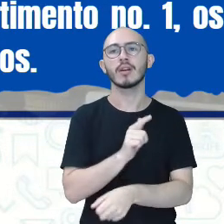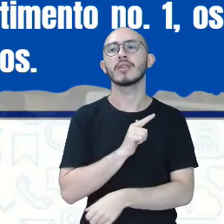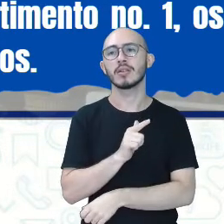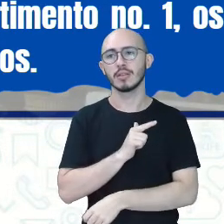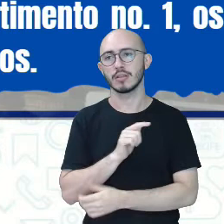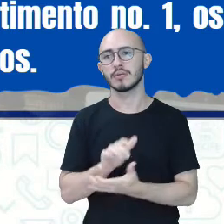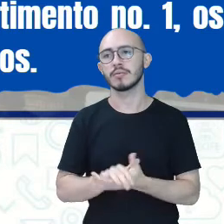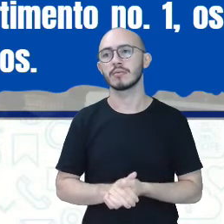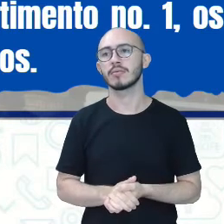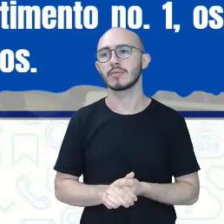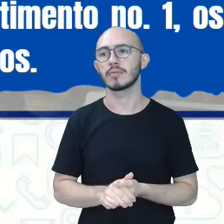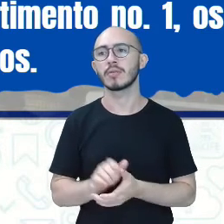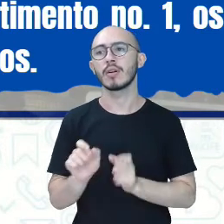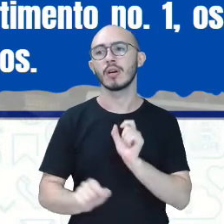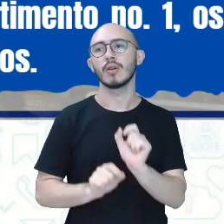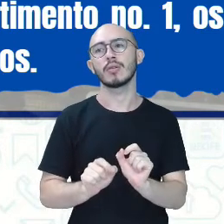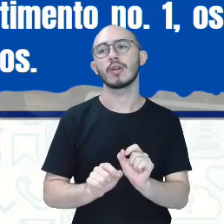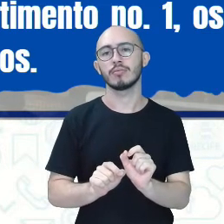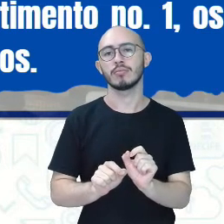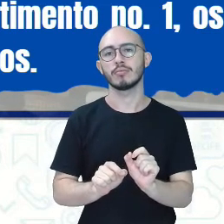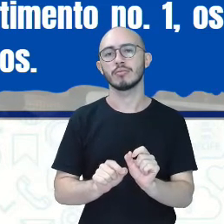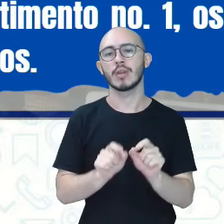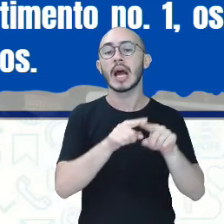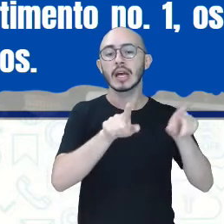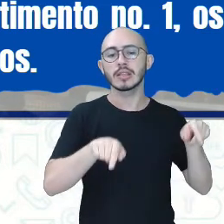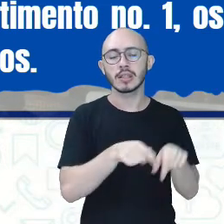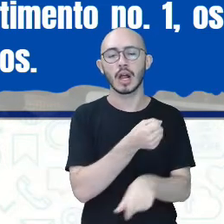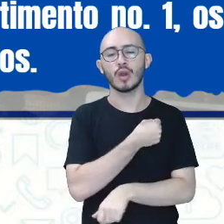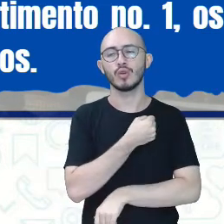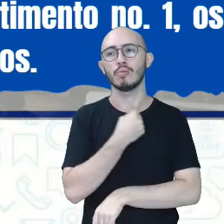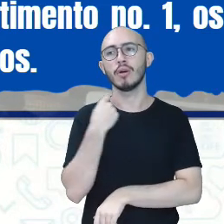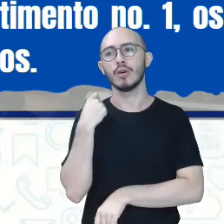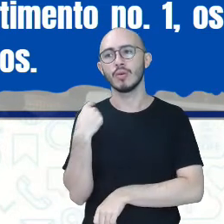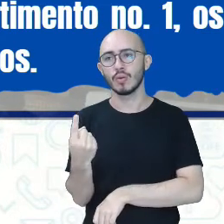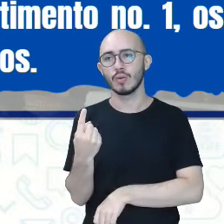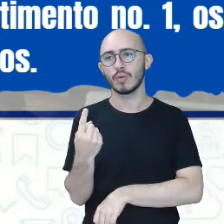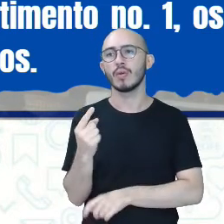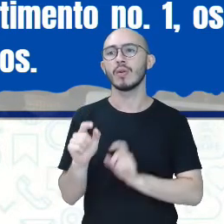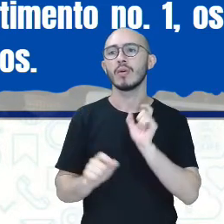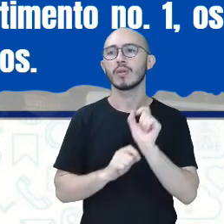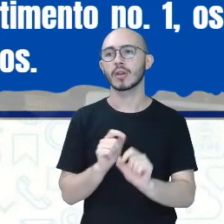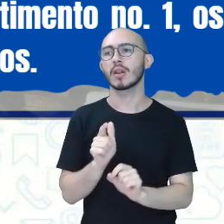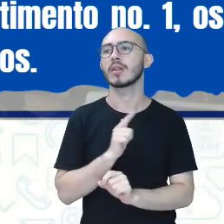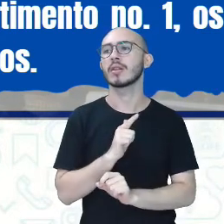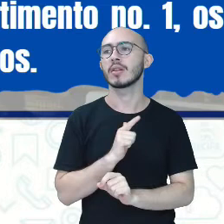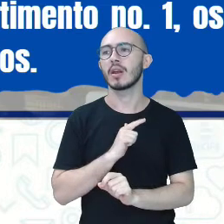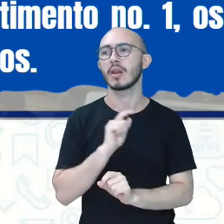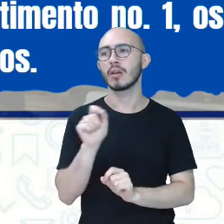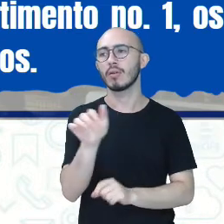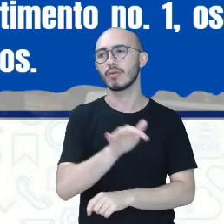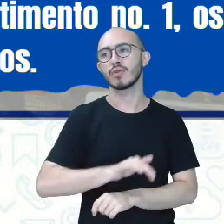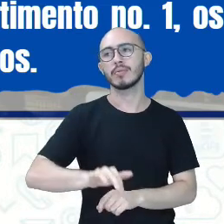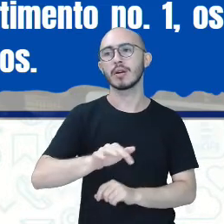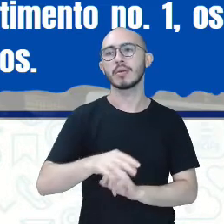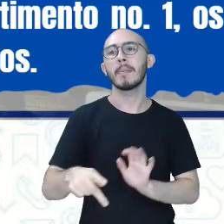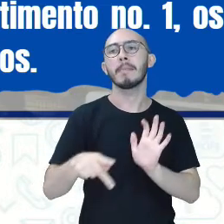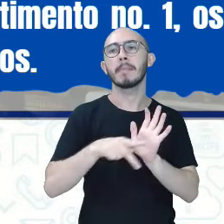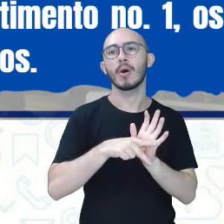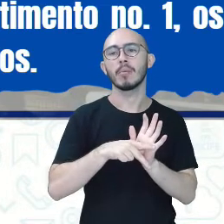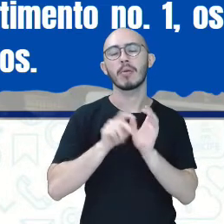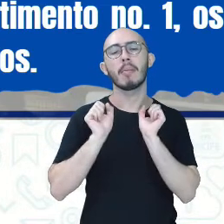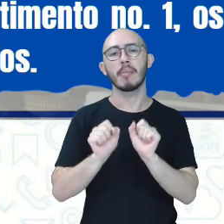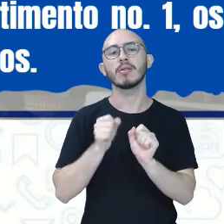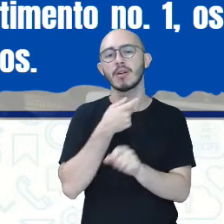o compartimento número 1, né, a sala 1, lá eles deixam lá aquele espaço, né, para que o pessoal